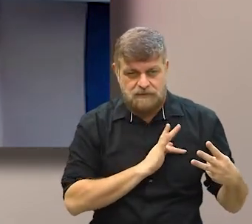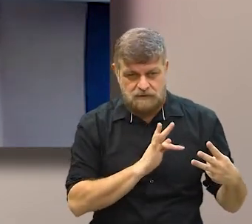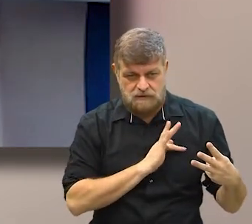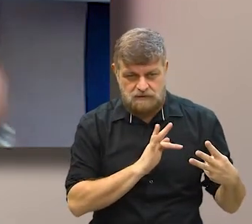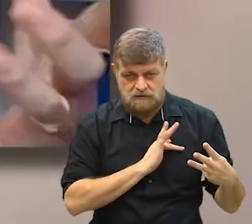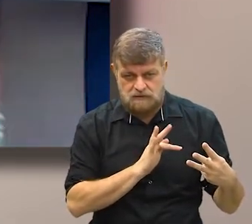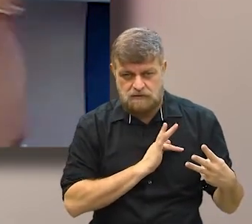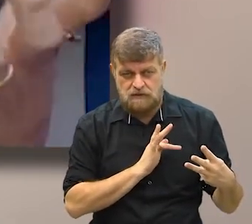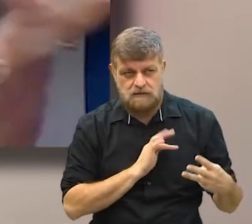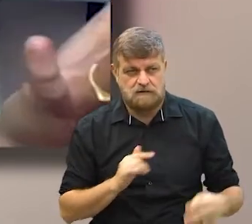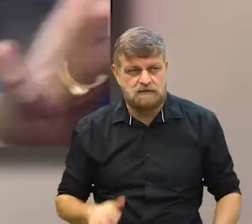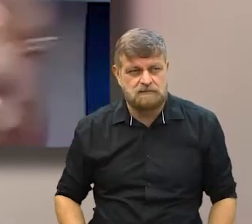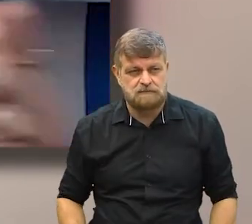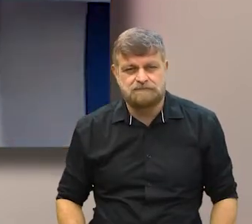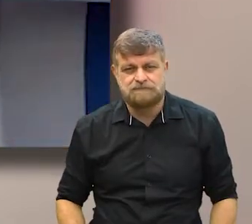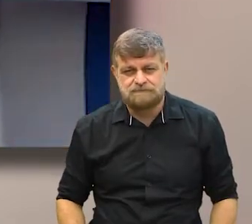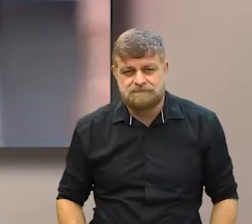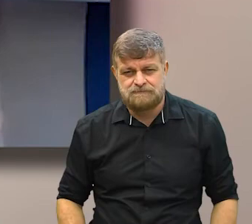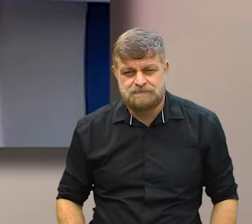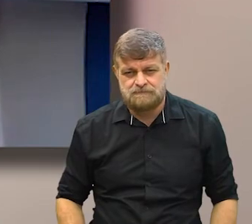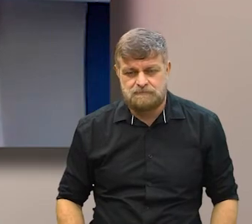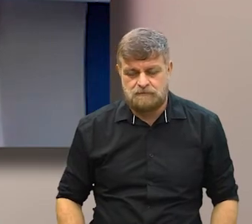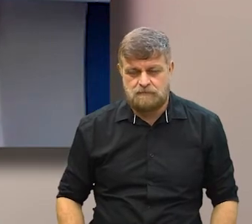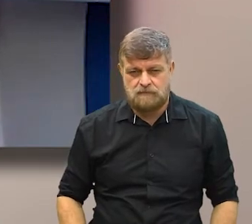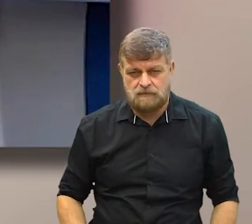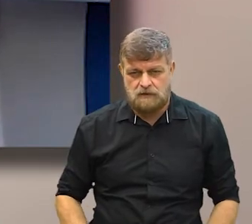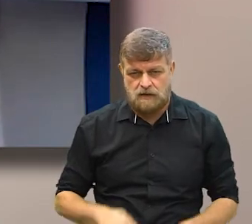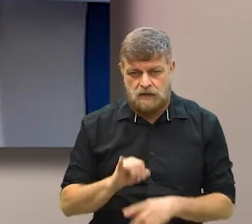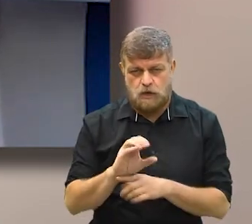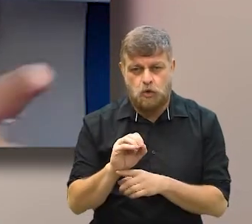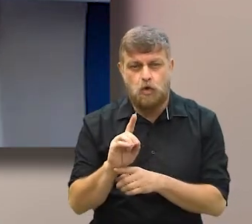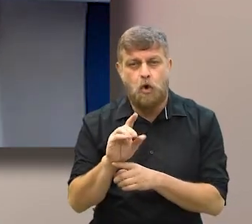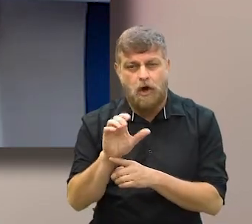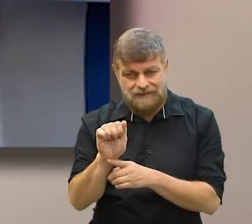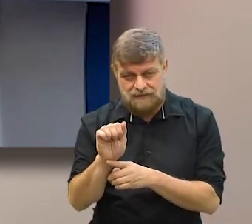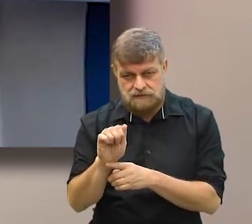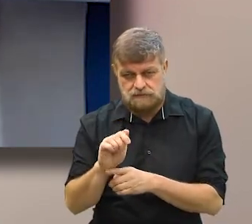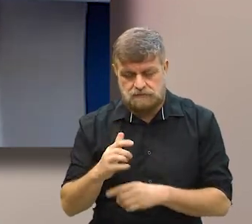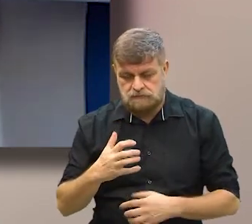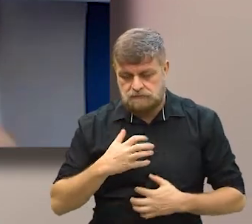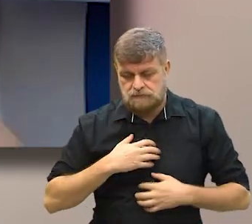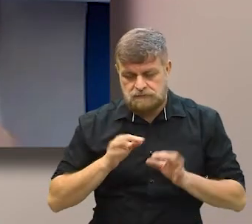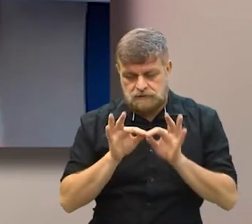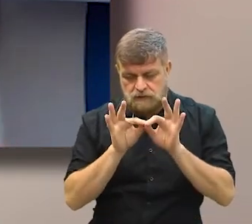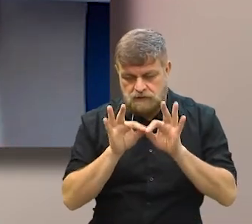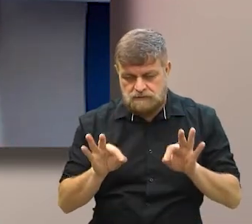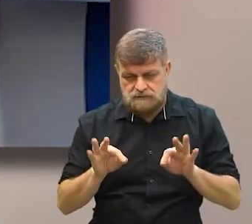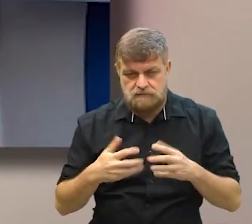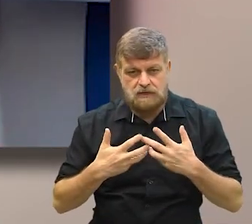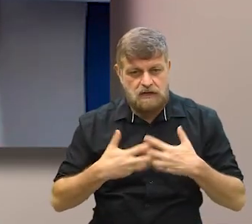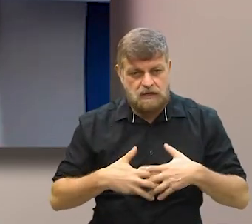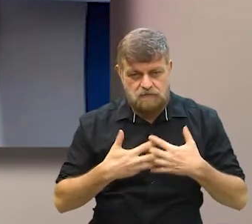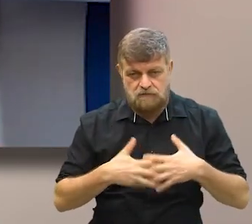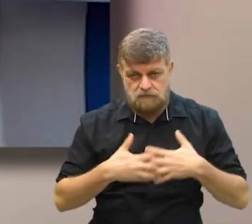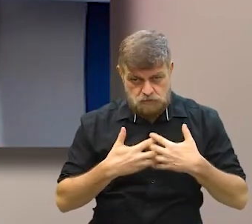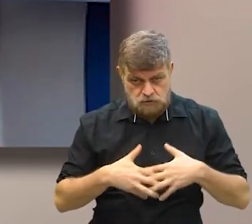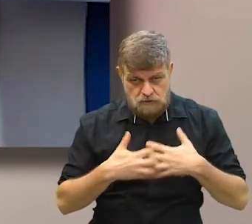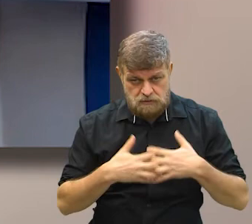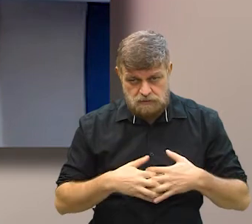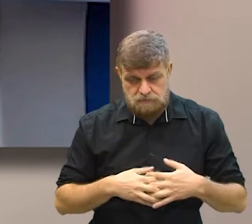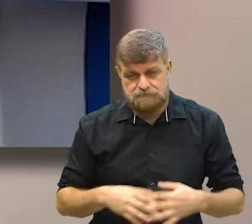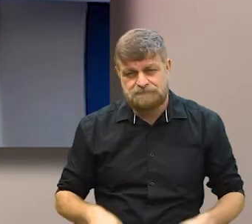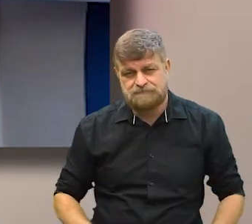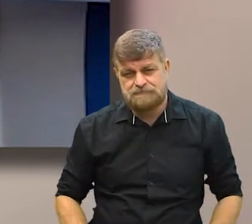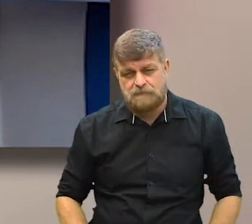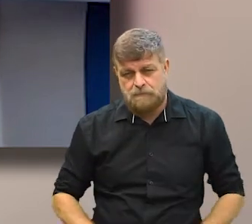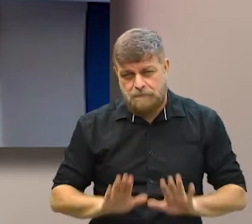técnicas pranayama são técnicas yogis, que é algo simples, super eficiente que